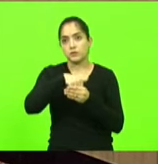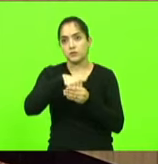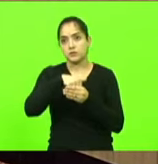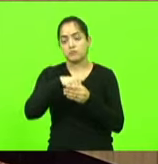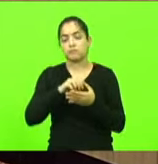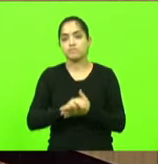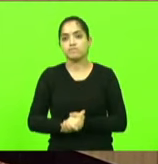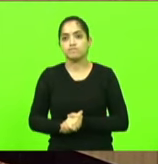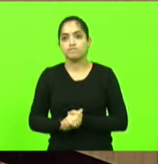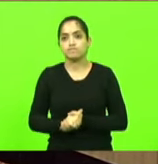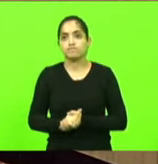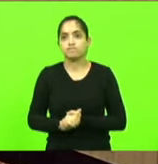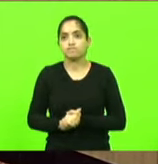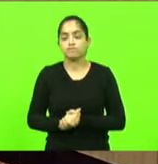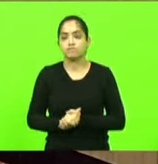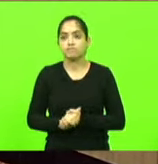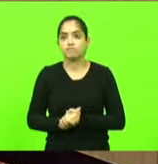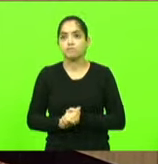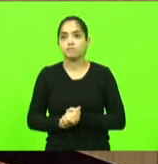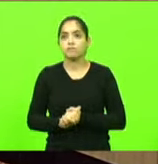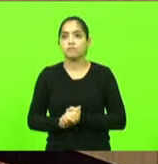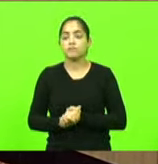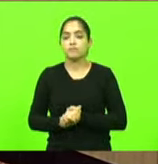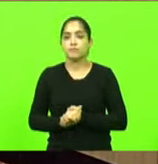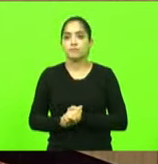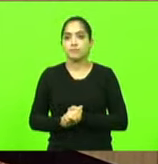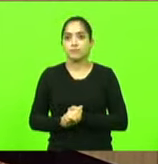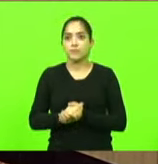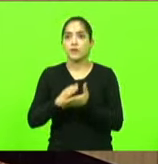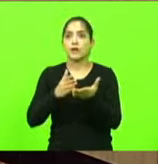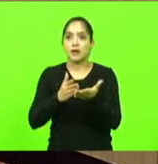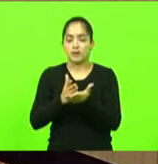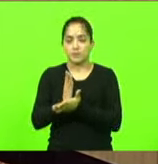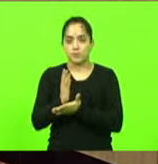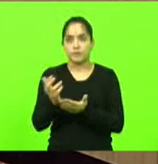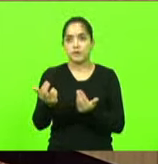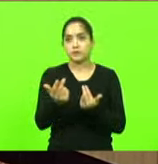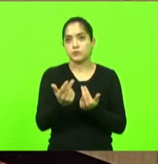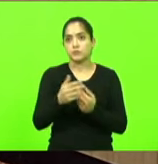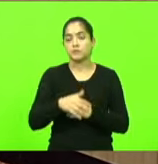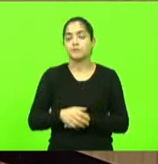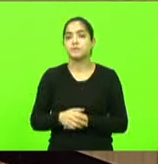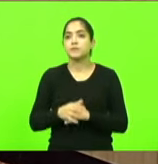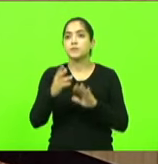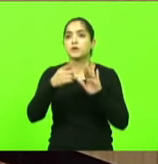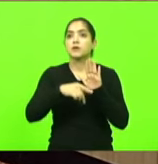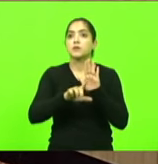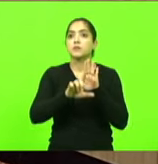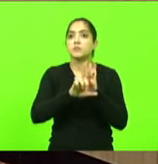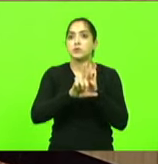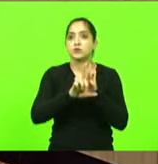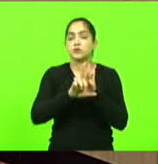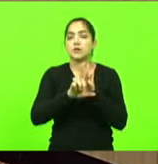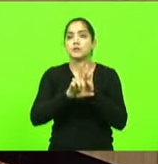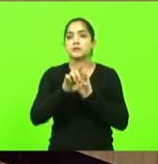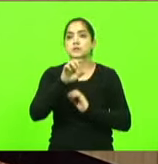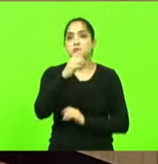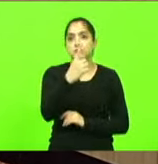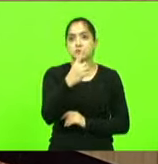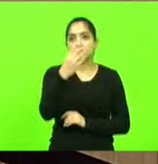que aprovam, permaneçam como se encontra. Aprovado por unanimidade. Discussão e votação em turno único do projeto de lei